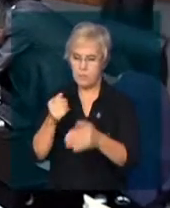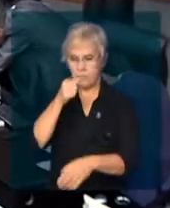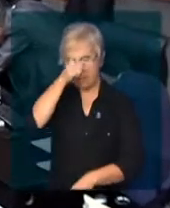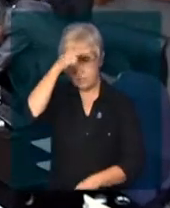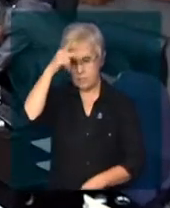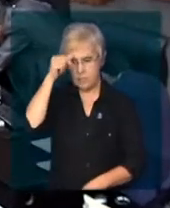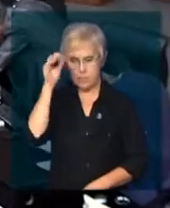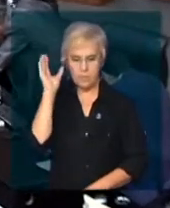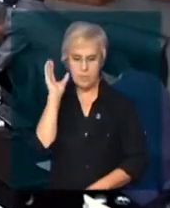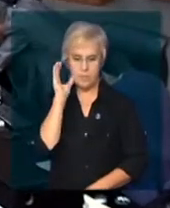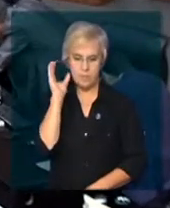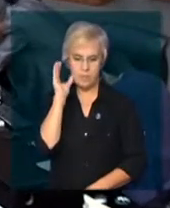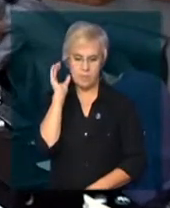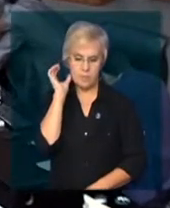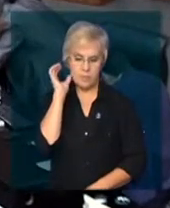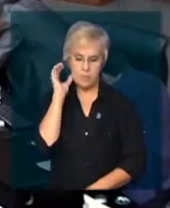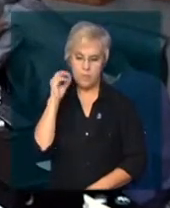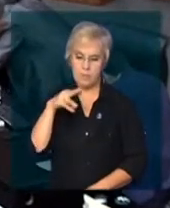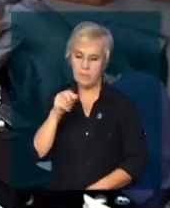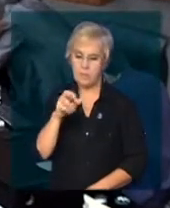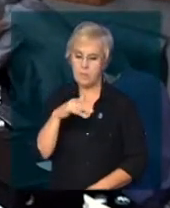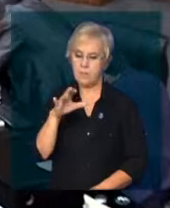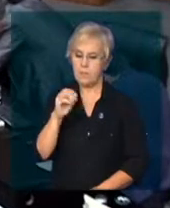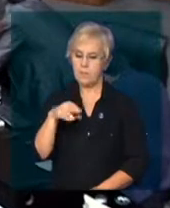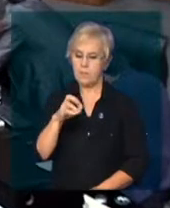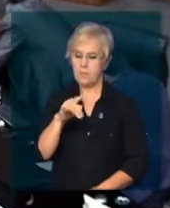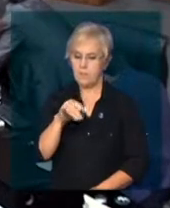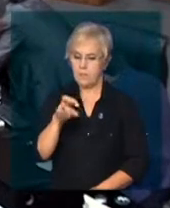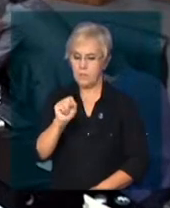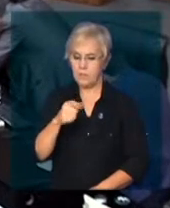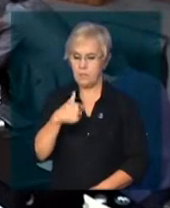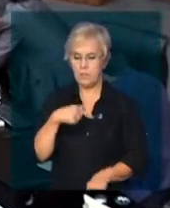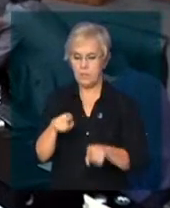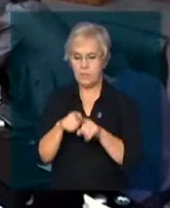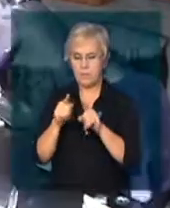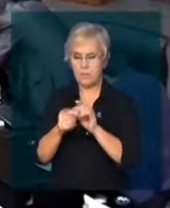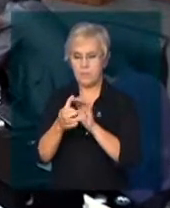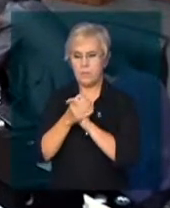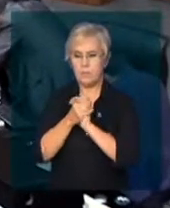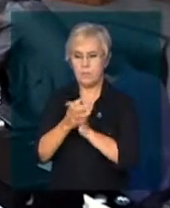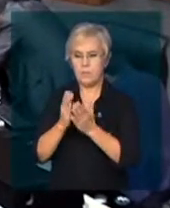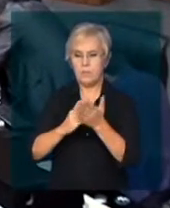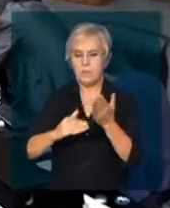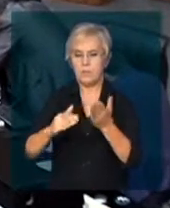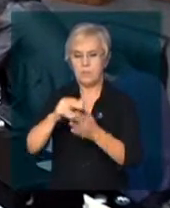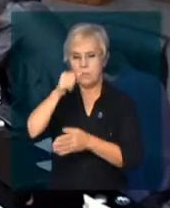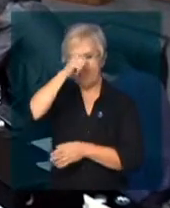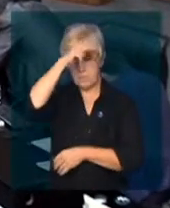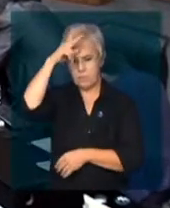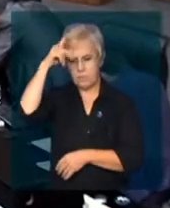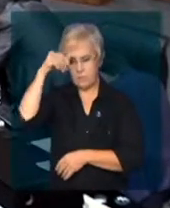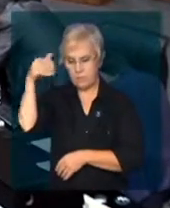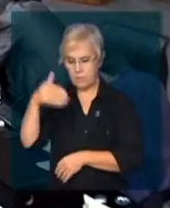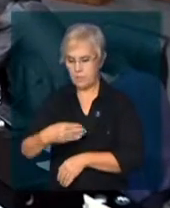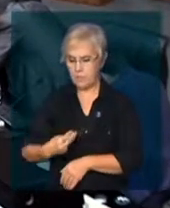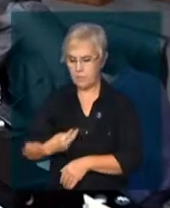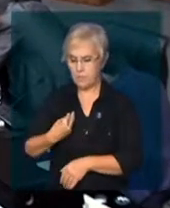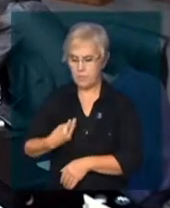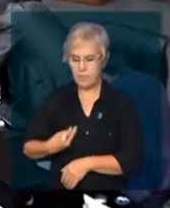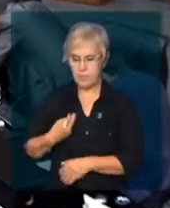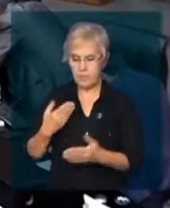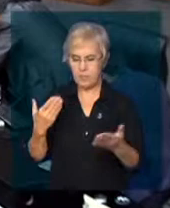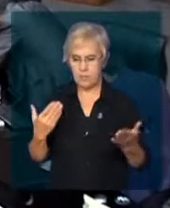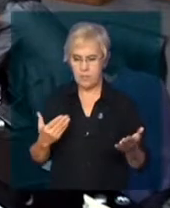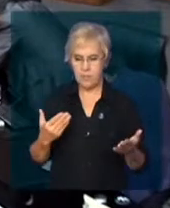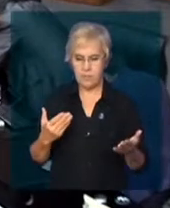de Cuiabá, o prefeito Mauro Mendes, em nome de quem quero cumprimentar aqui a todos os prefeitos presentes hoje, o